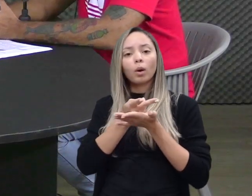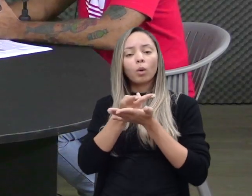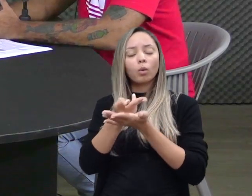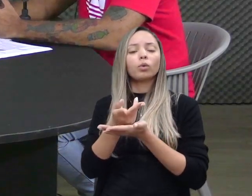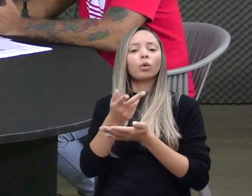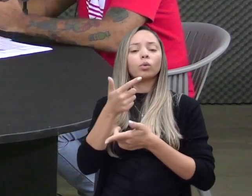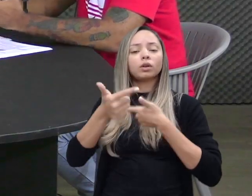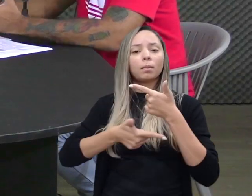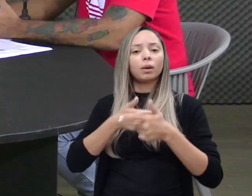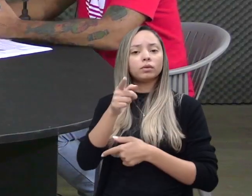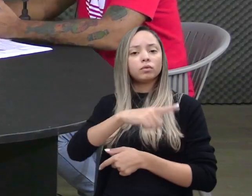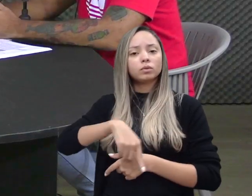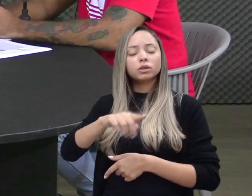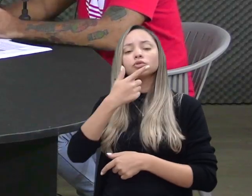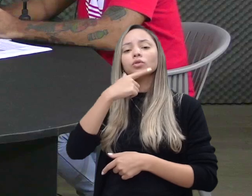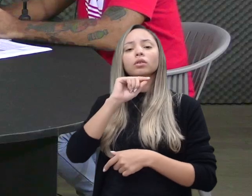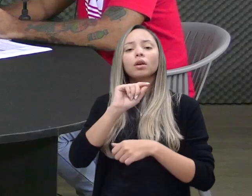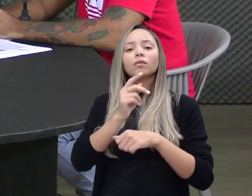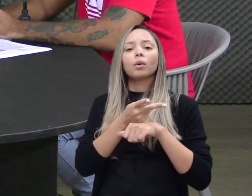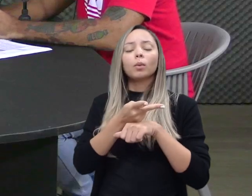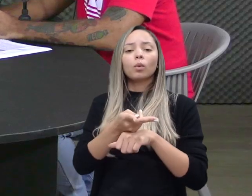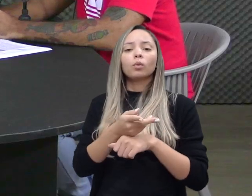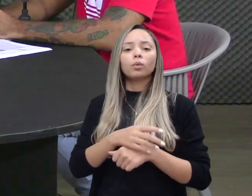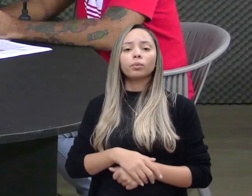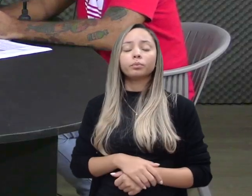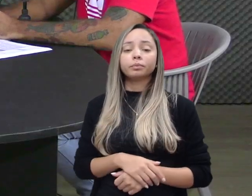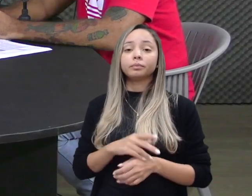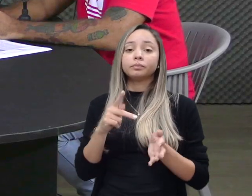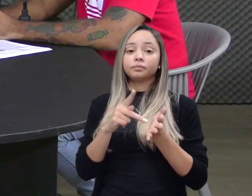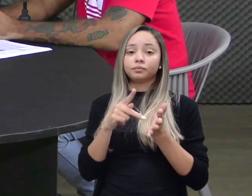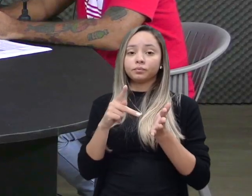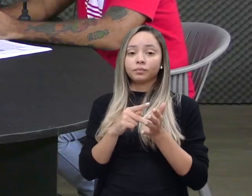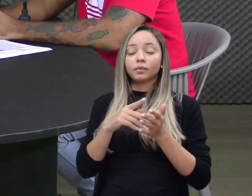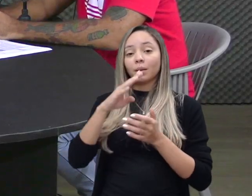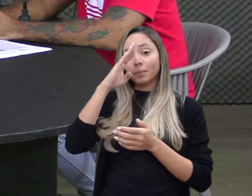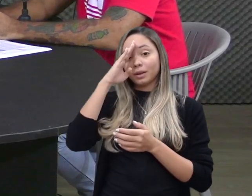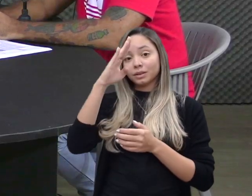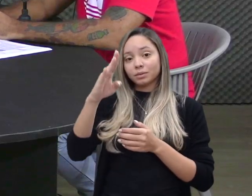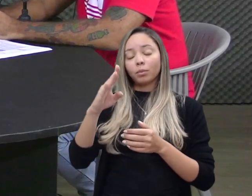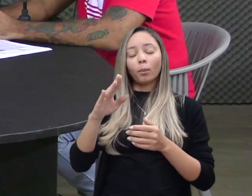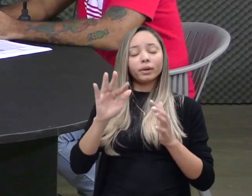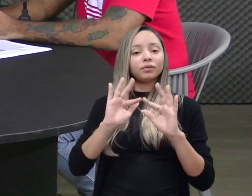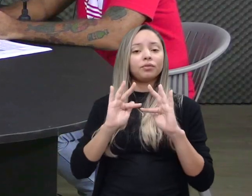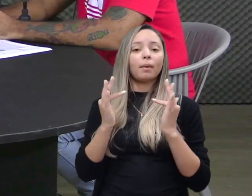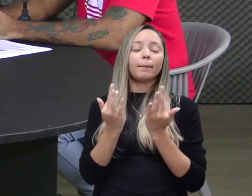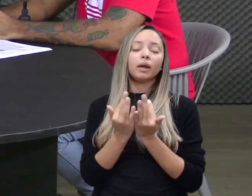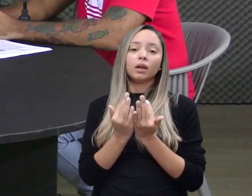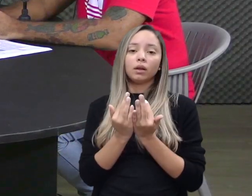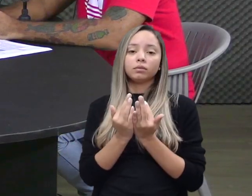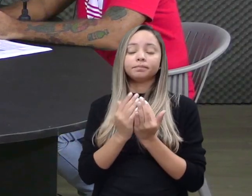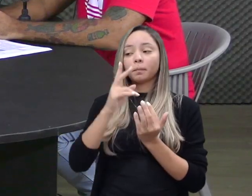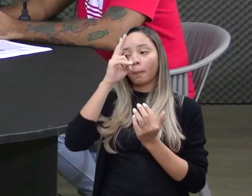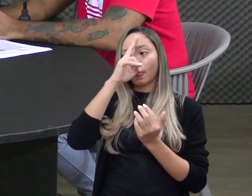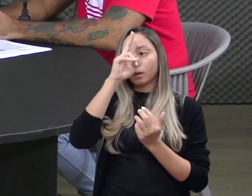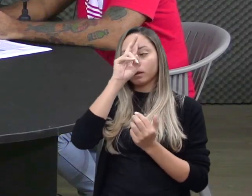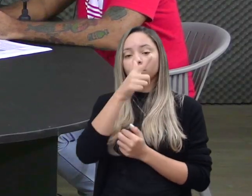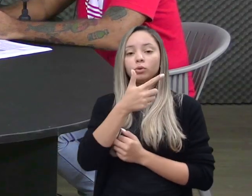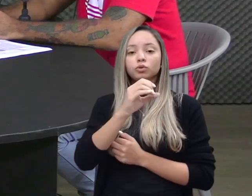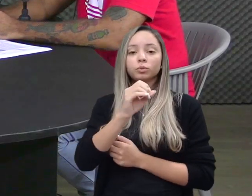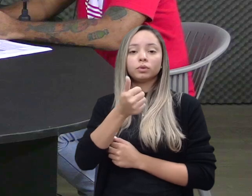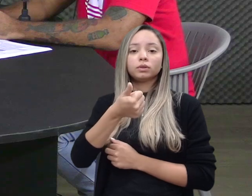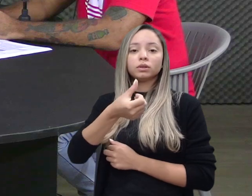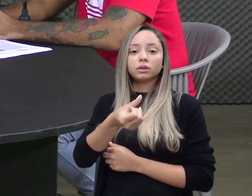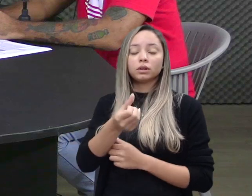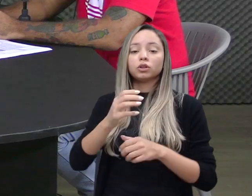essa busca? Como é que vocês chegam até lá? Essencialmente as famílias, né? Eu lembro que em 2016, quando a